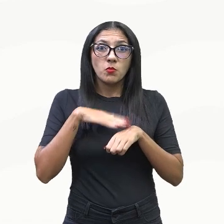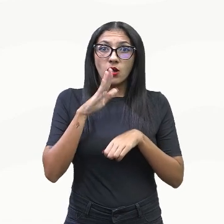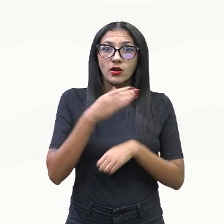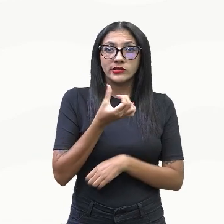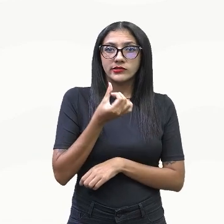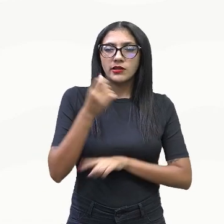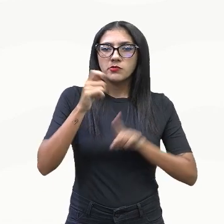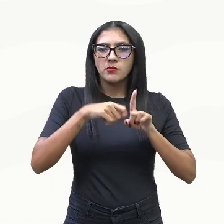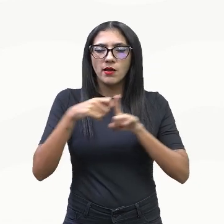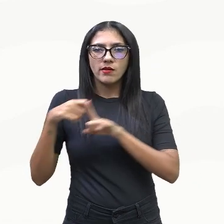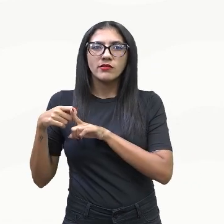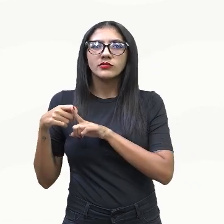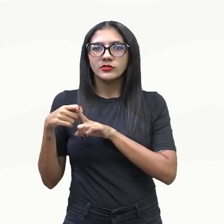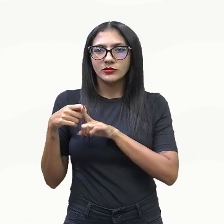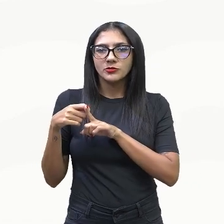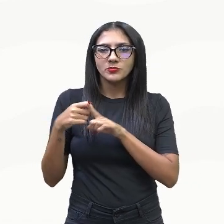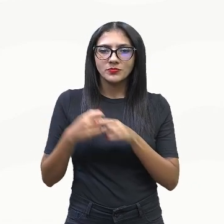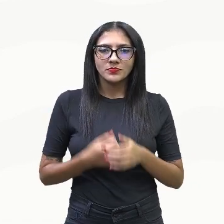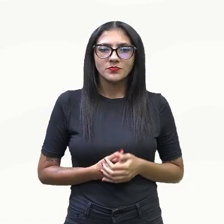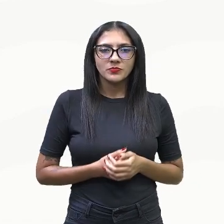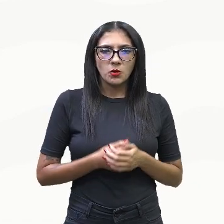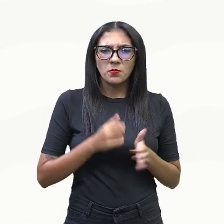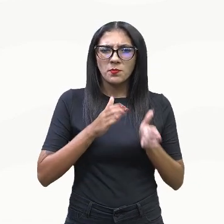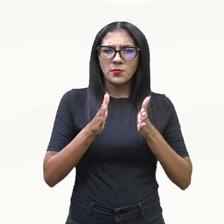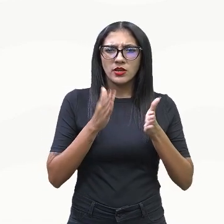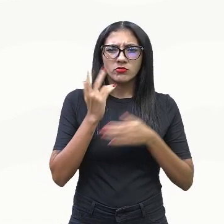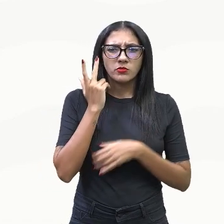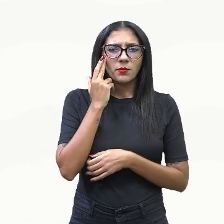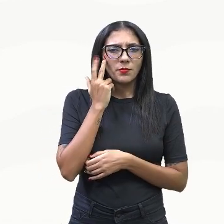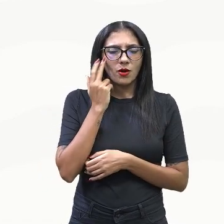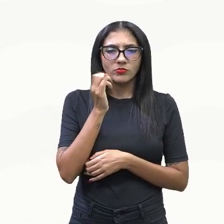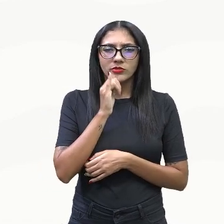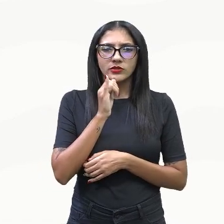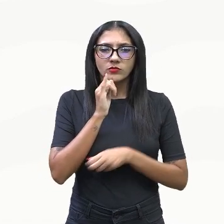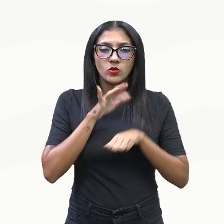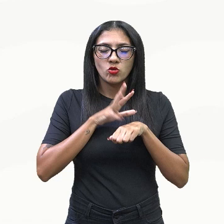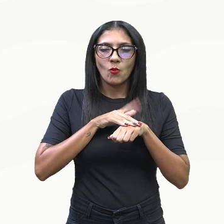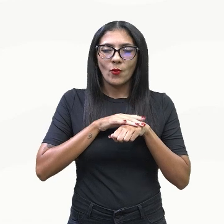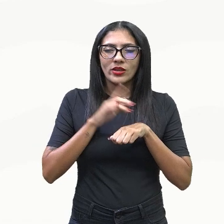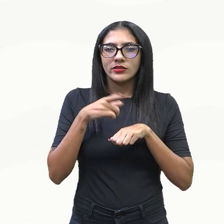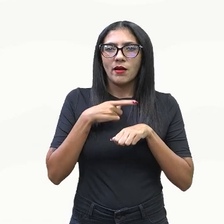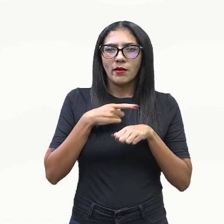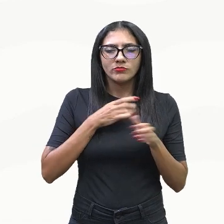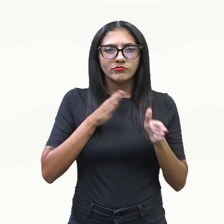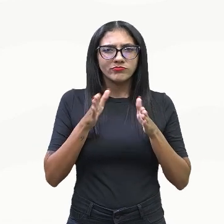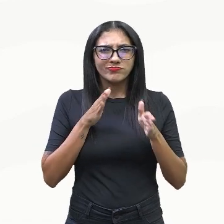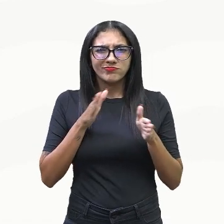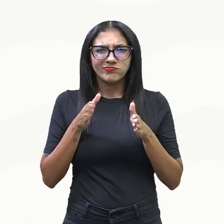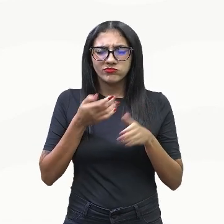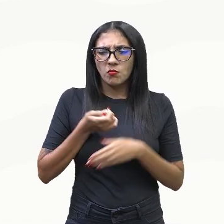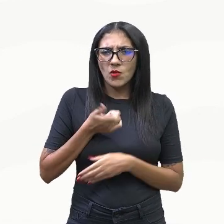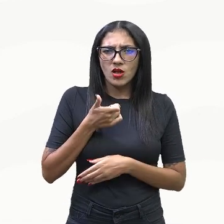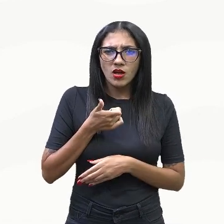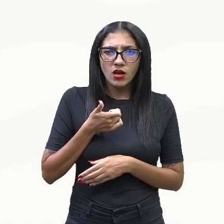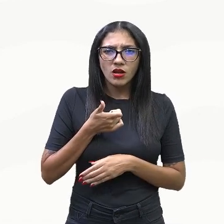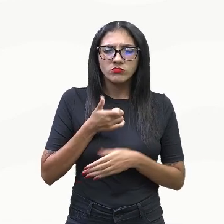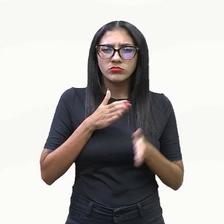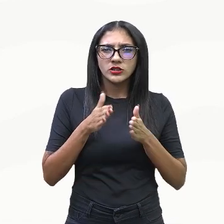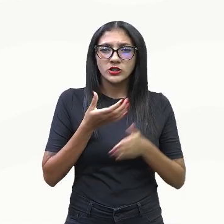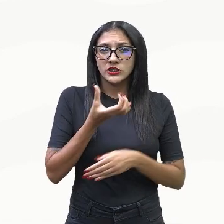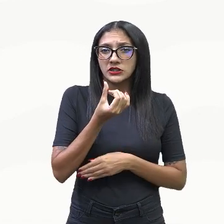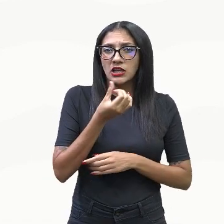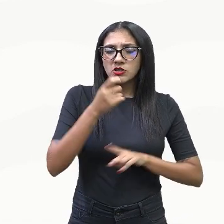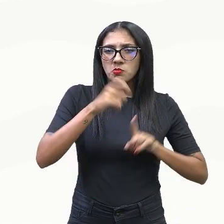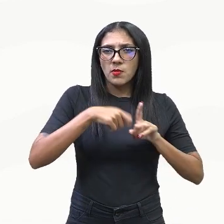meses. Está vendo aqui? Normalmente, a doença crônica, ela pode ter no mínimo aí, digamos,